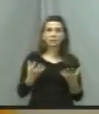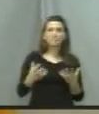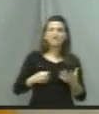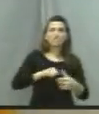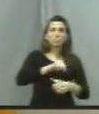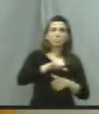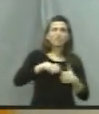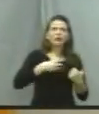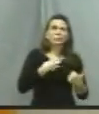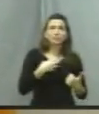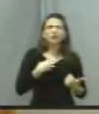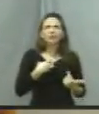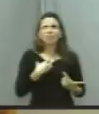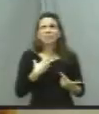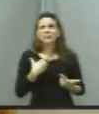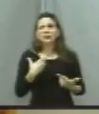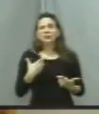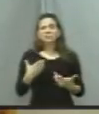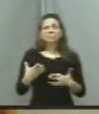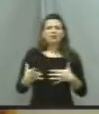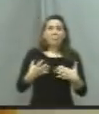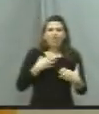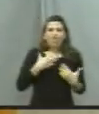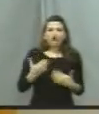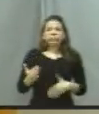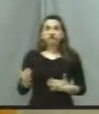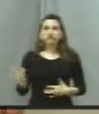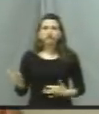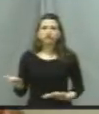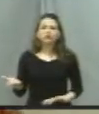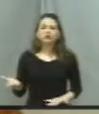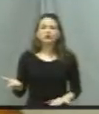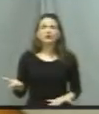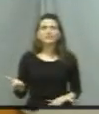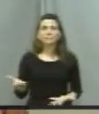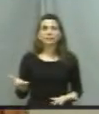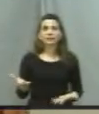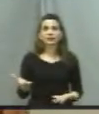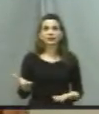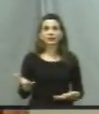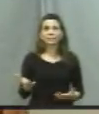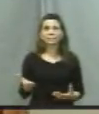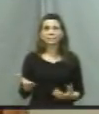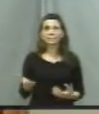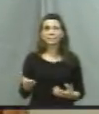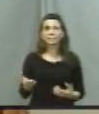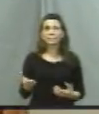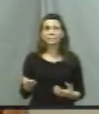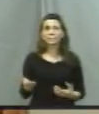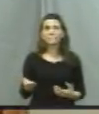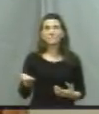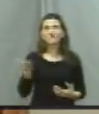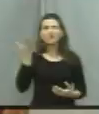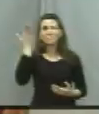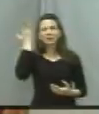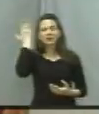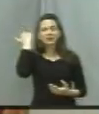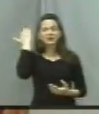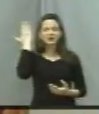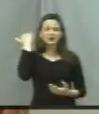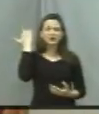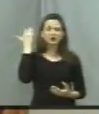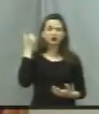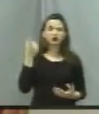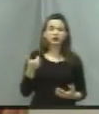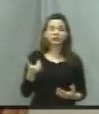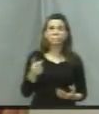de ser alegre, de ser dançarino, de ser considerado como fui há anos atrás, pé de valsa, apesar da